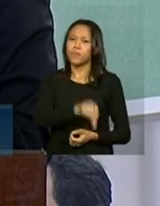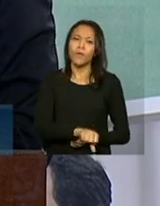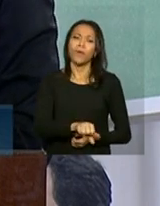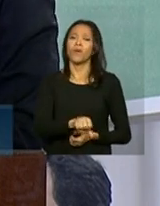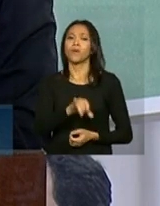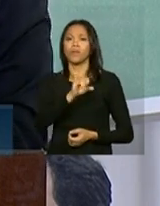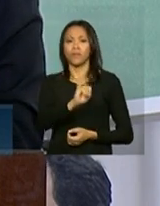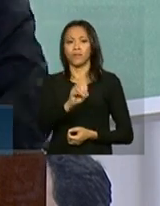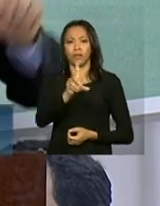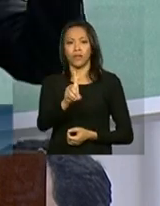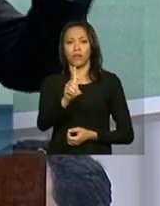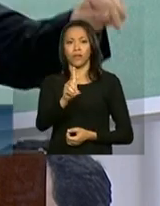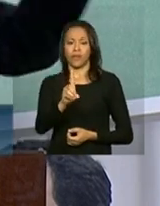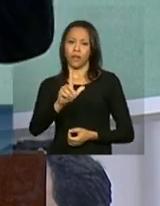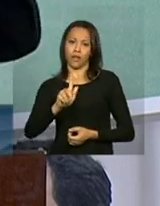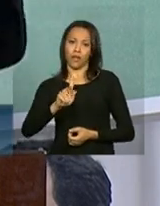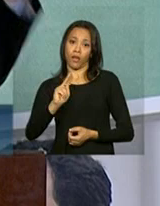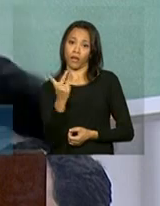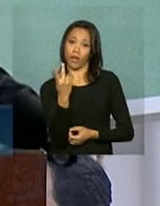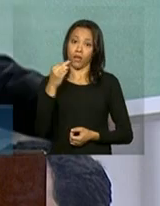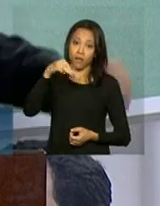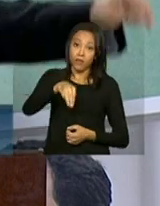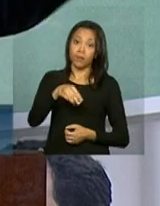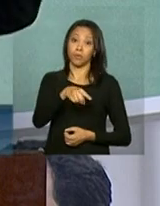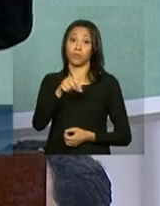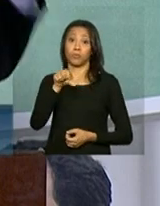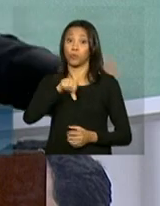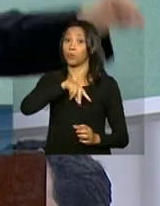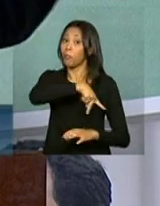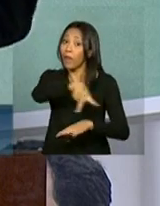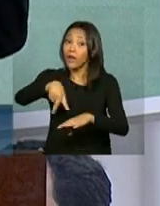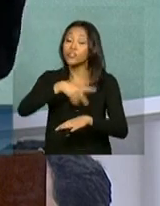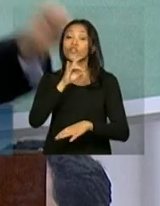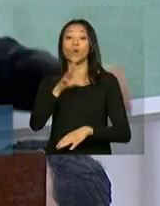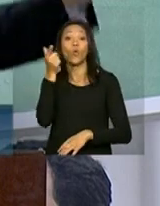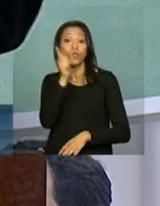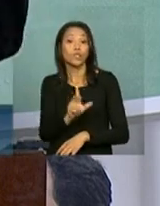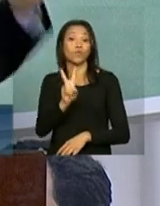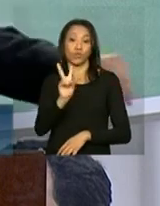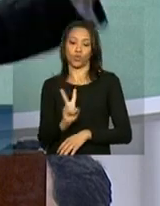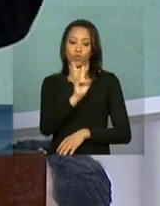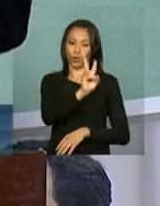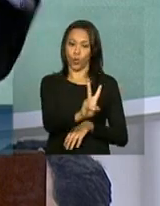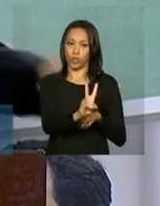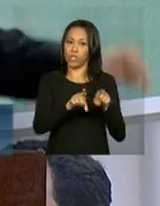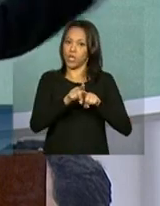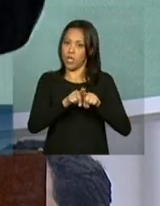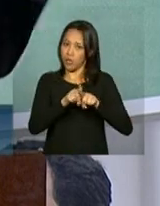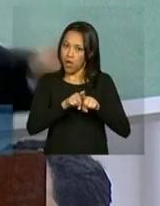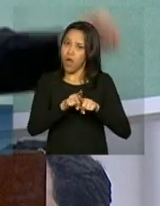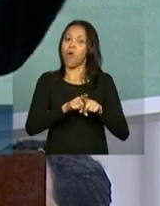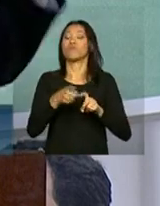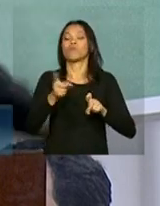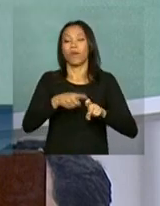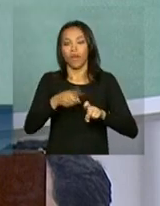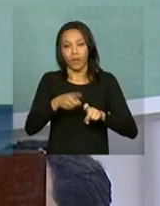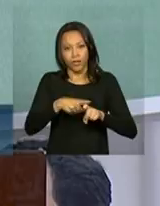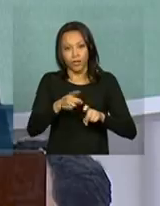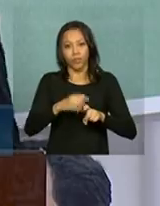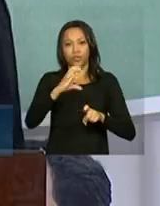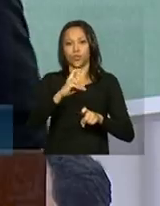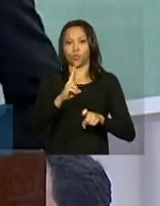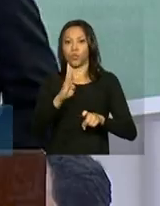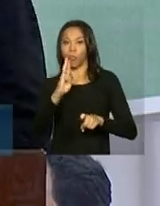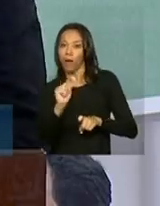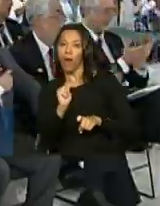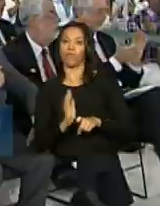nosso país e só tem médico agora porque 2 irmãos médicos cubanos estão atuando em